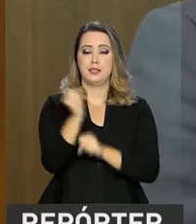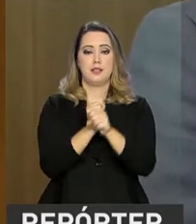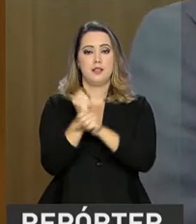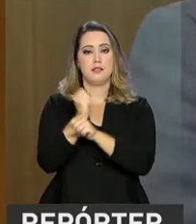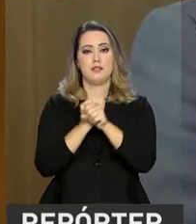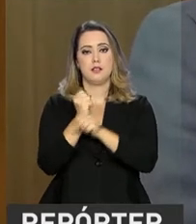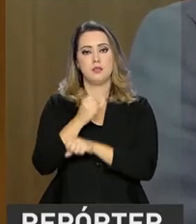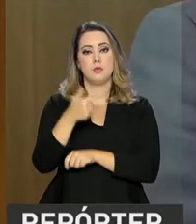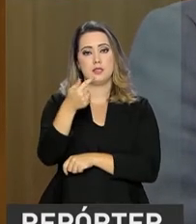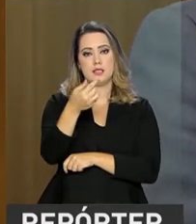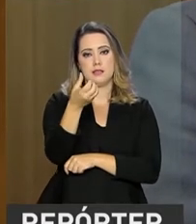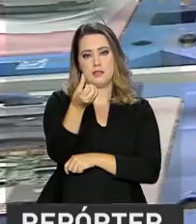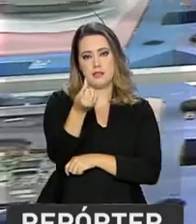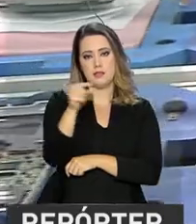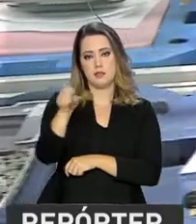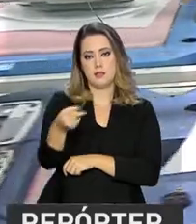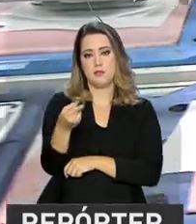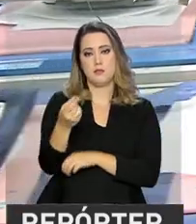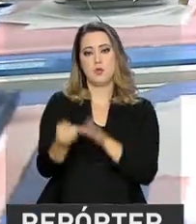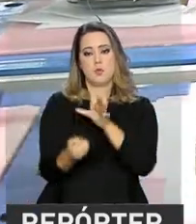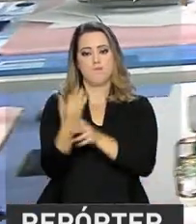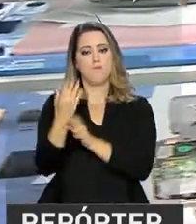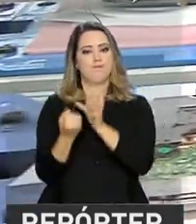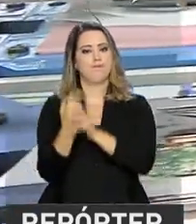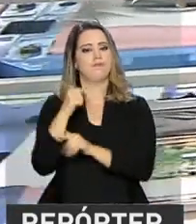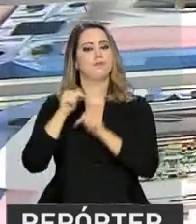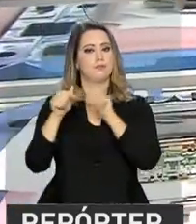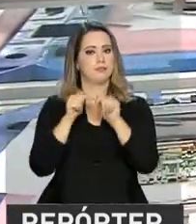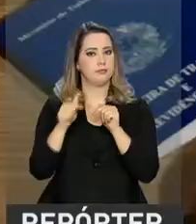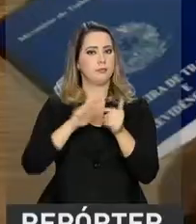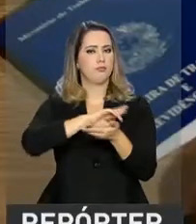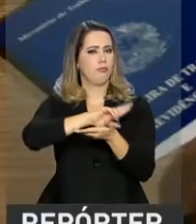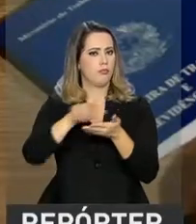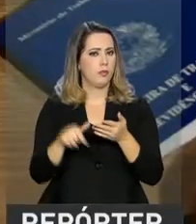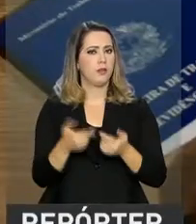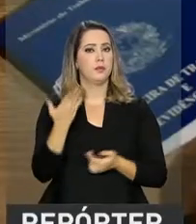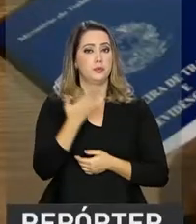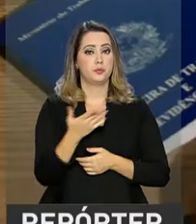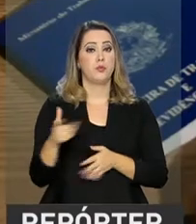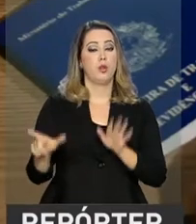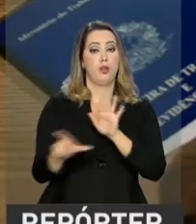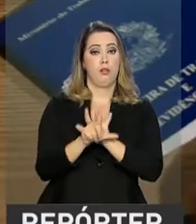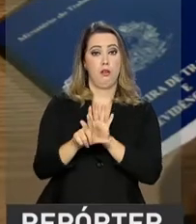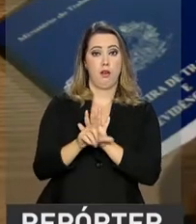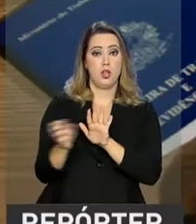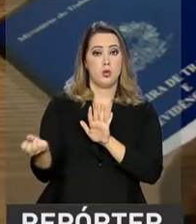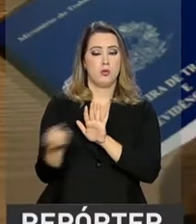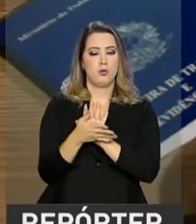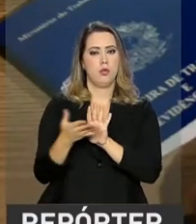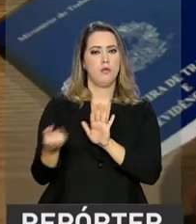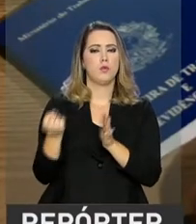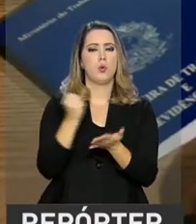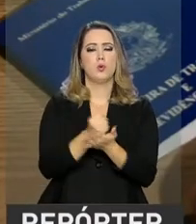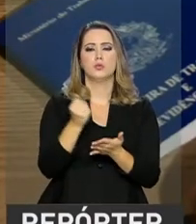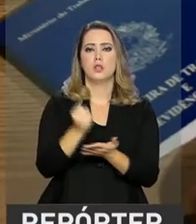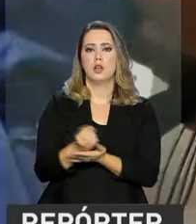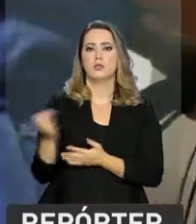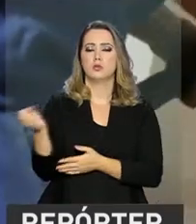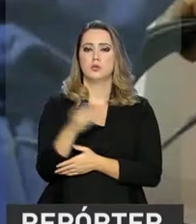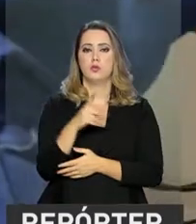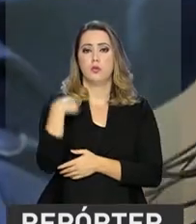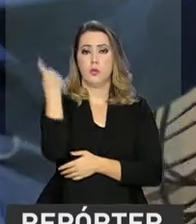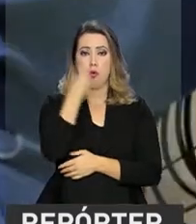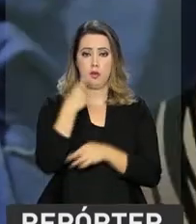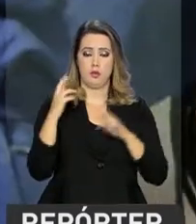76 mil postos de trabalho. A modernização da lei trouxe também uma nova modalidade de contrato de trabalho, o